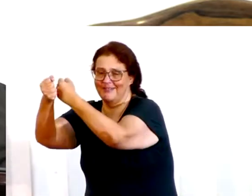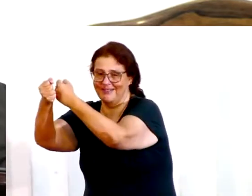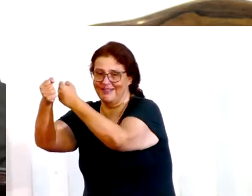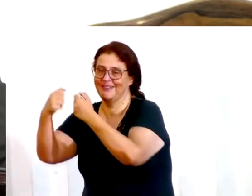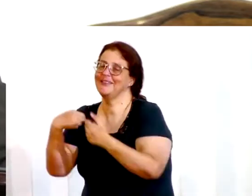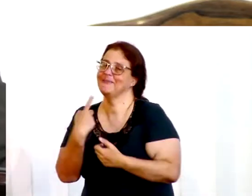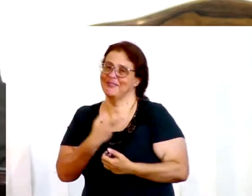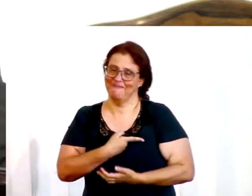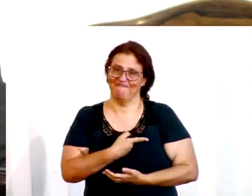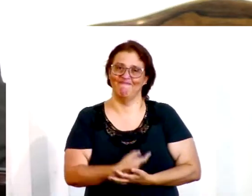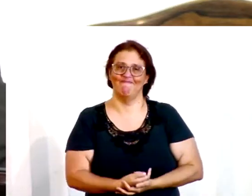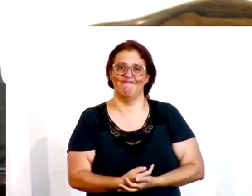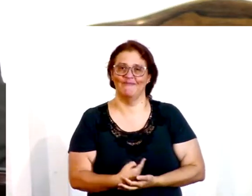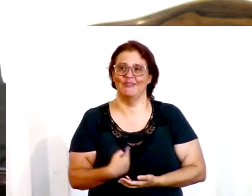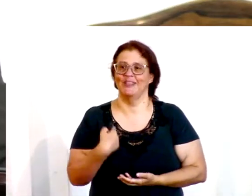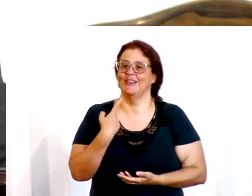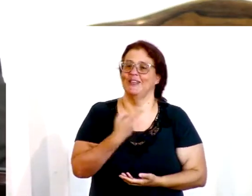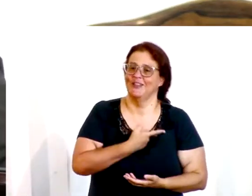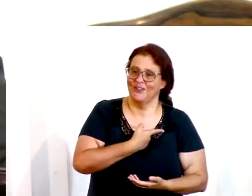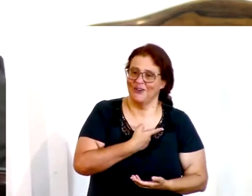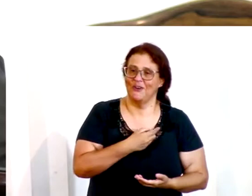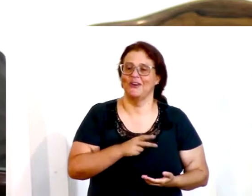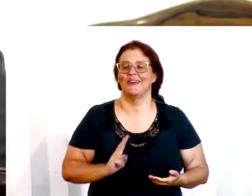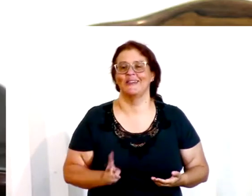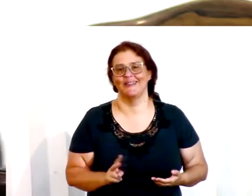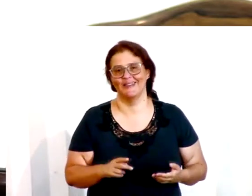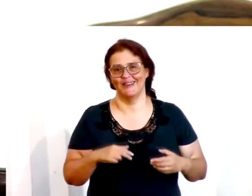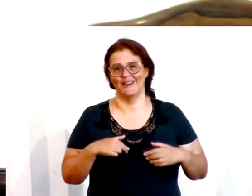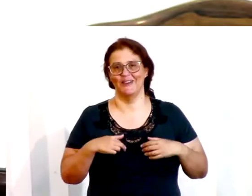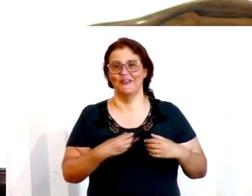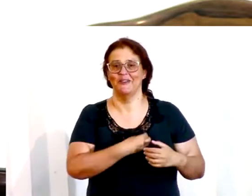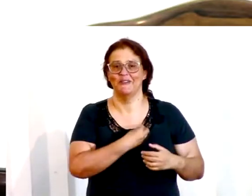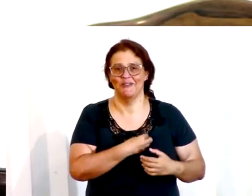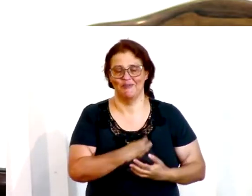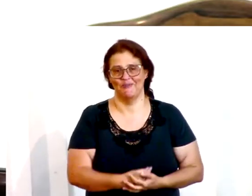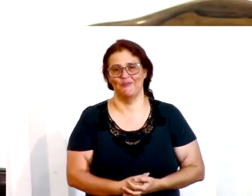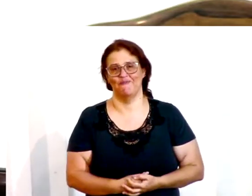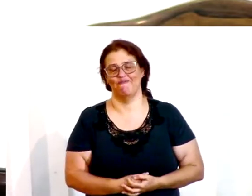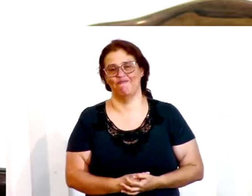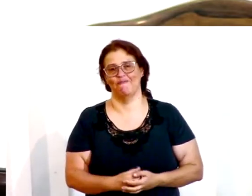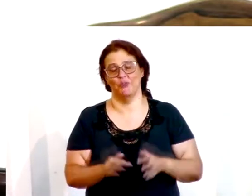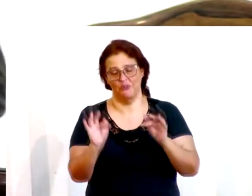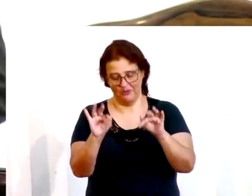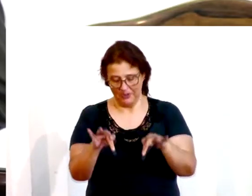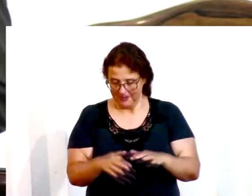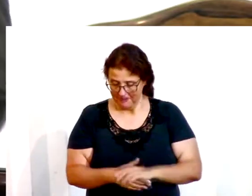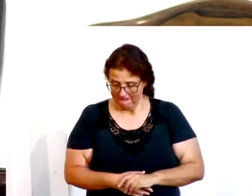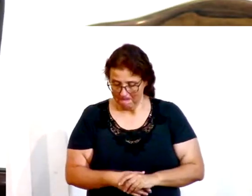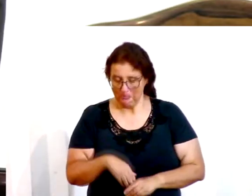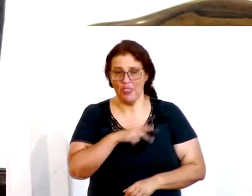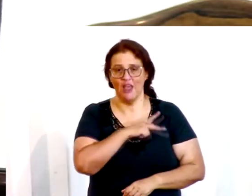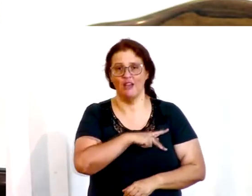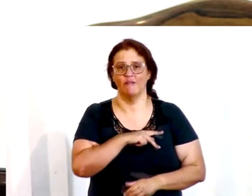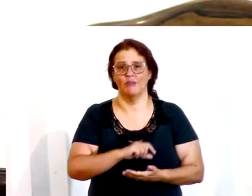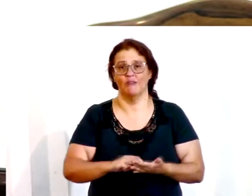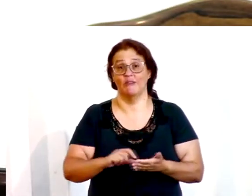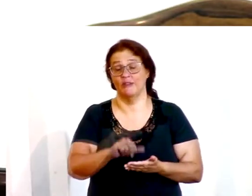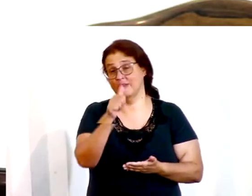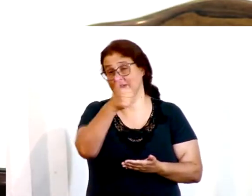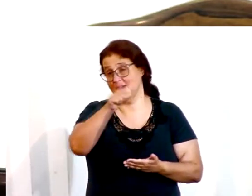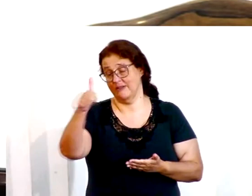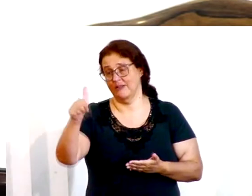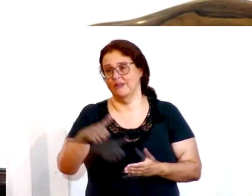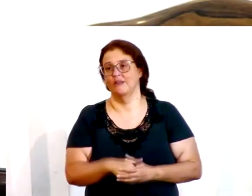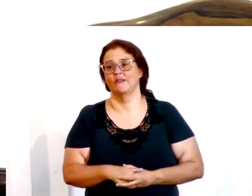que encontramos o contentamento. E por fim, Paulo vai dizer no versículo 11